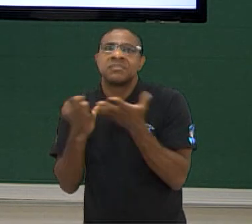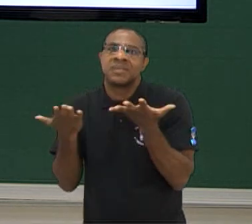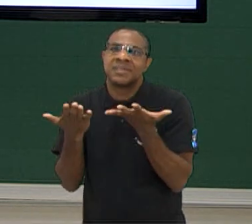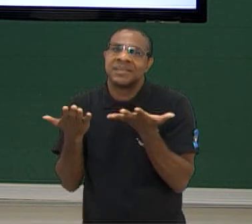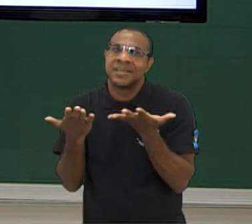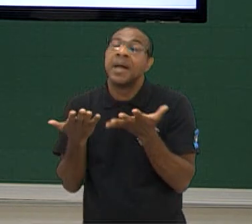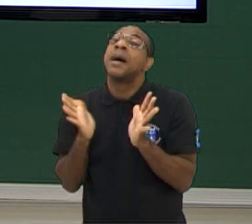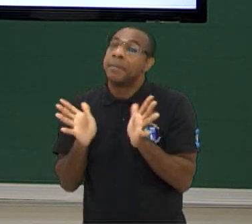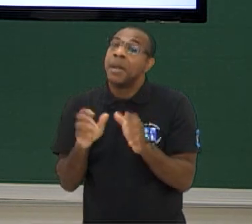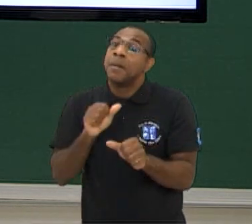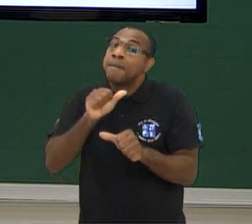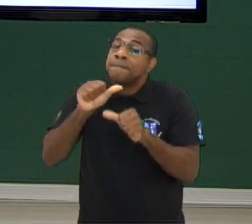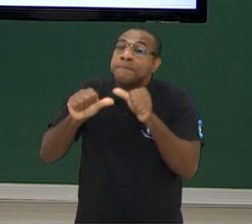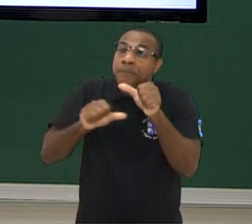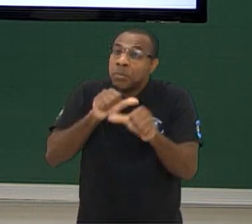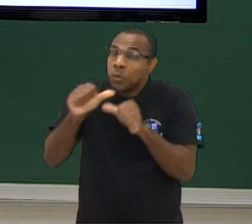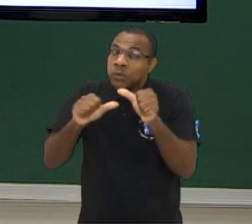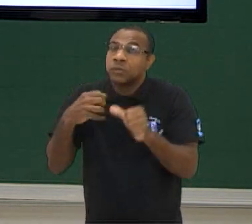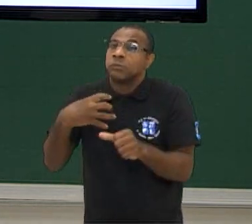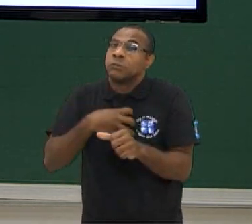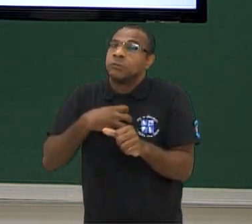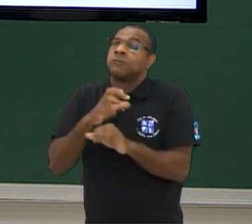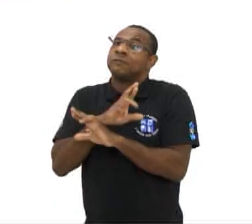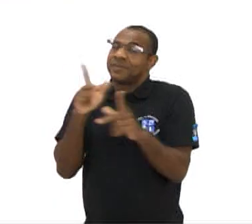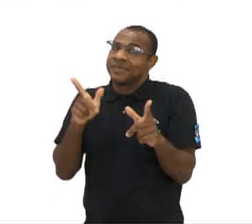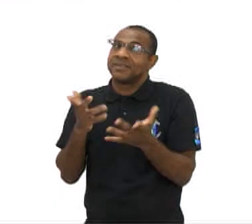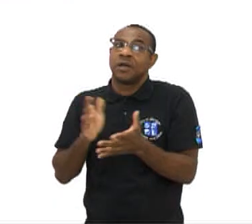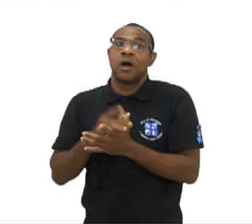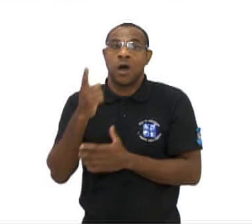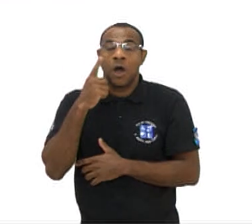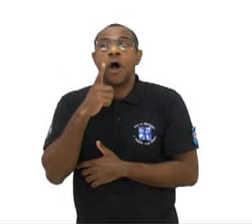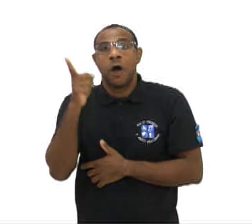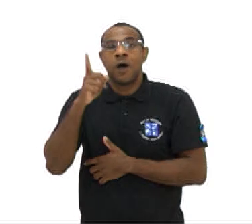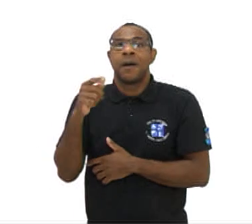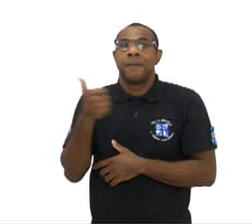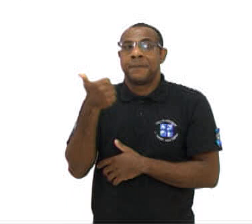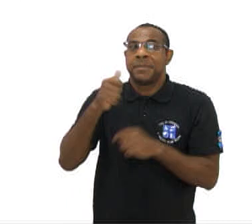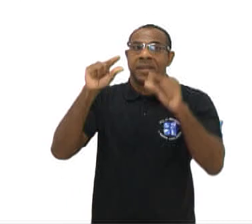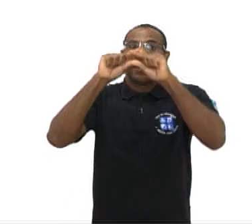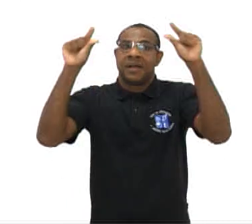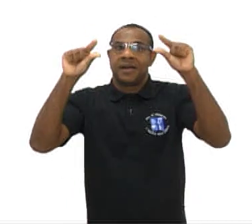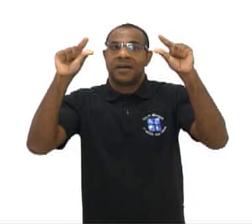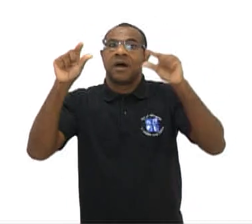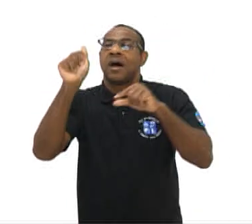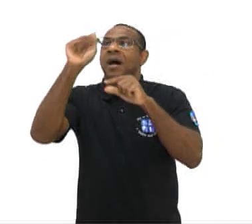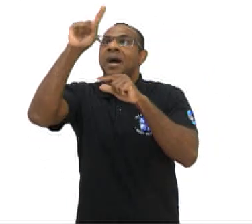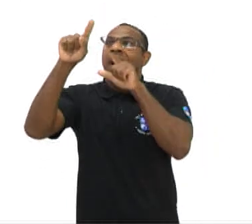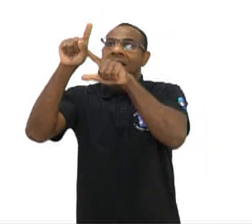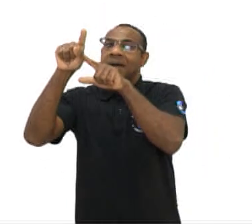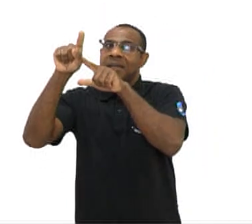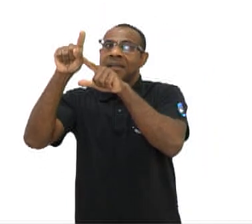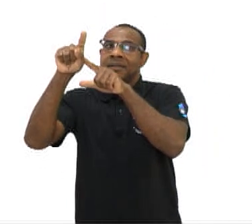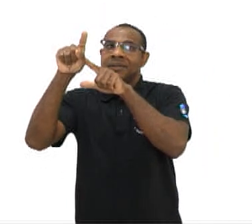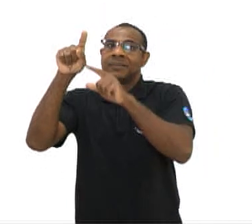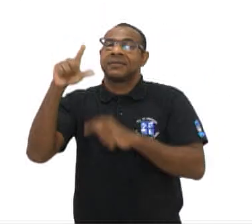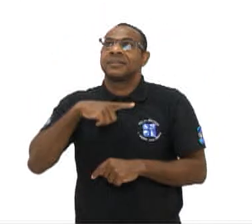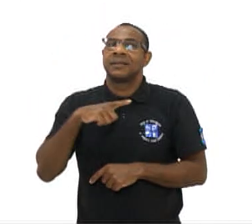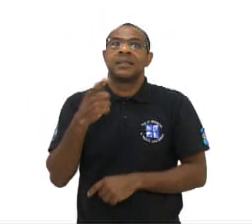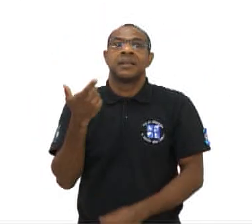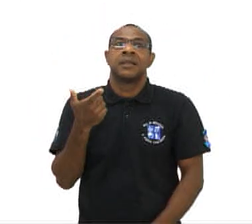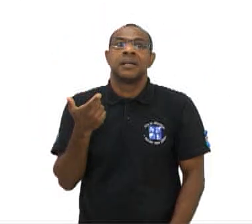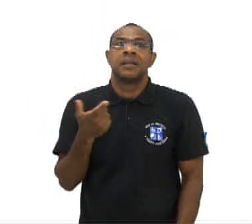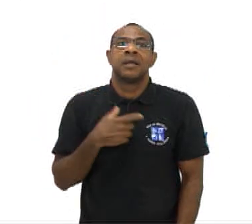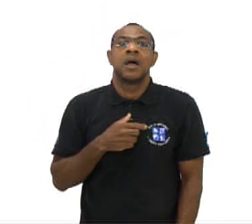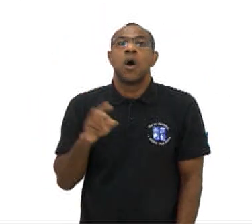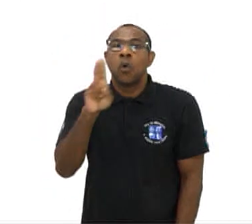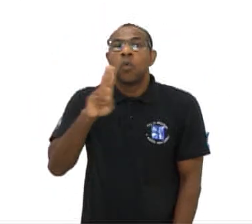muda totalmente o sentido. Olha só, na primeira frase com a crase, certo? Na primeira eu tenho